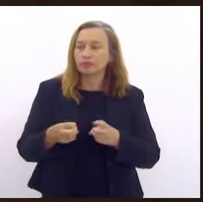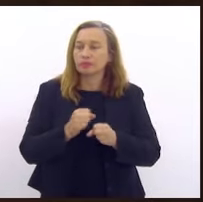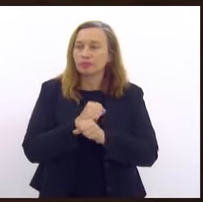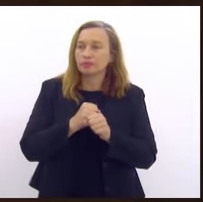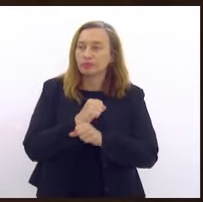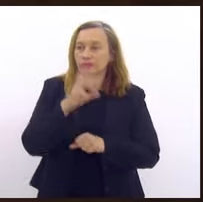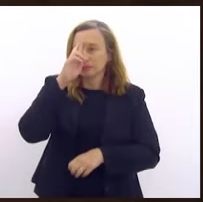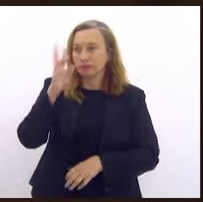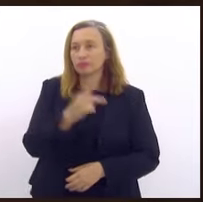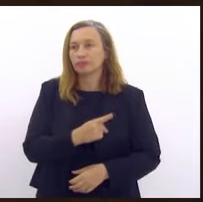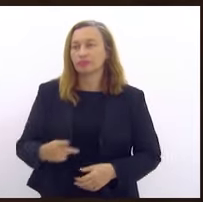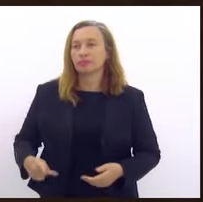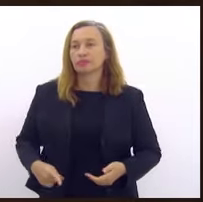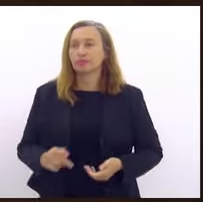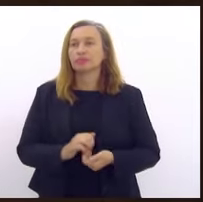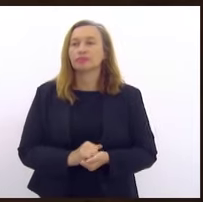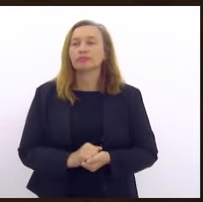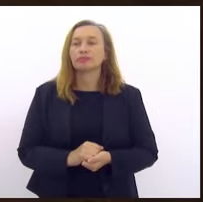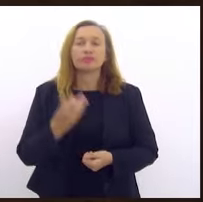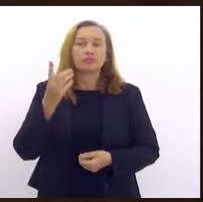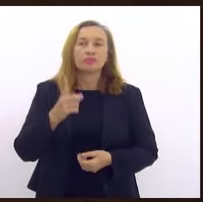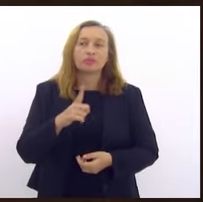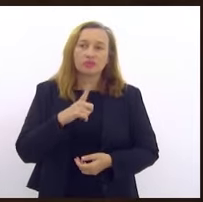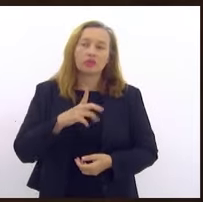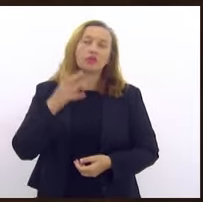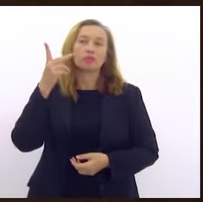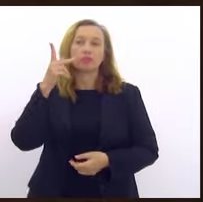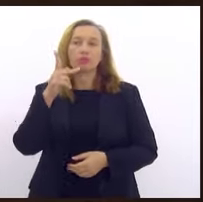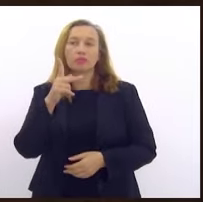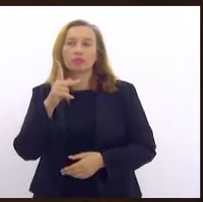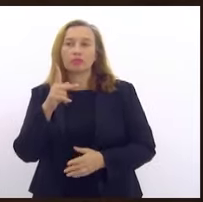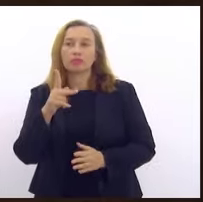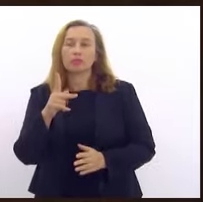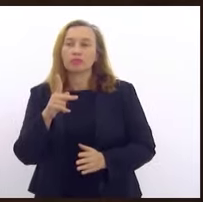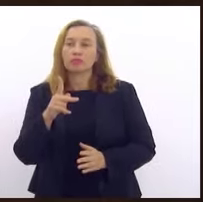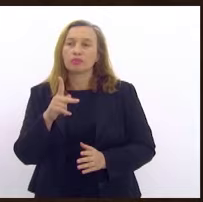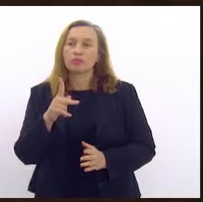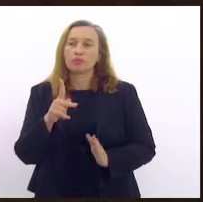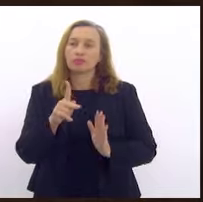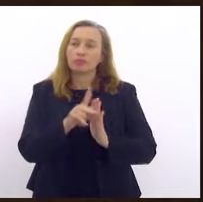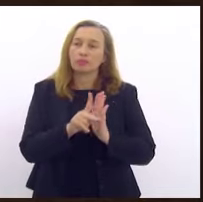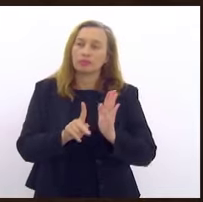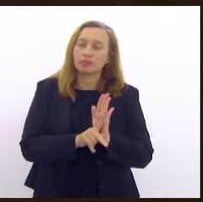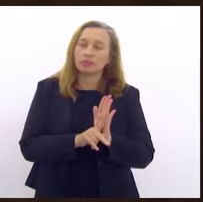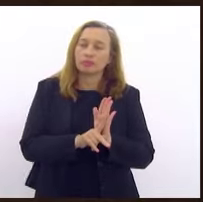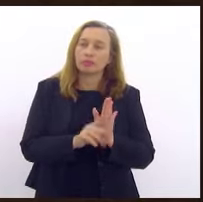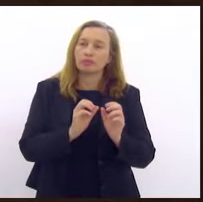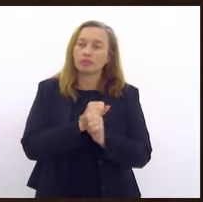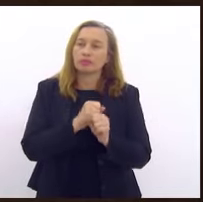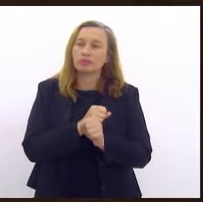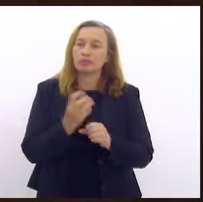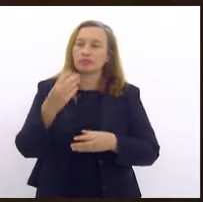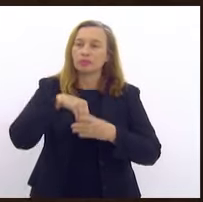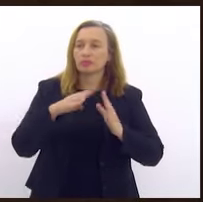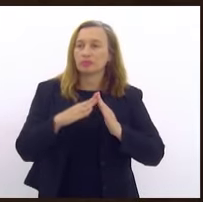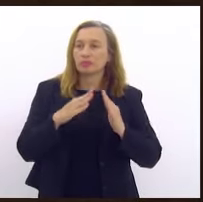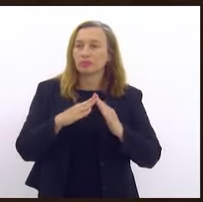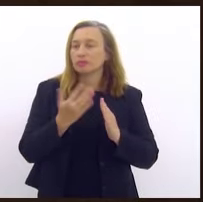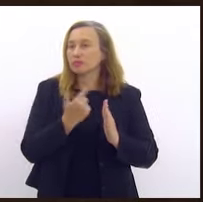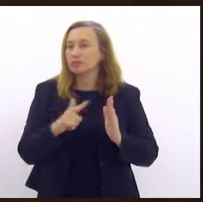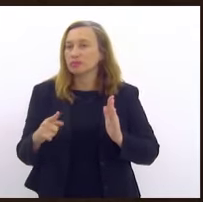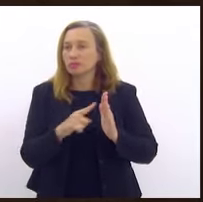Ming. Tem projetos aqui de deputados que já estiveram nessa casa há tanto tempo e não tiveram, por uma questão de legalidade, o seu